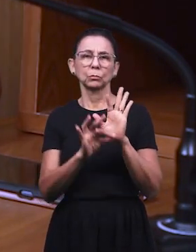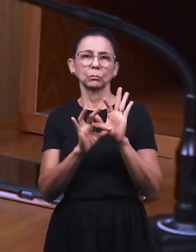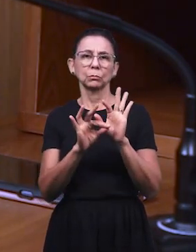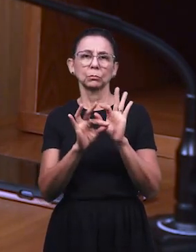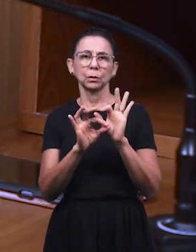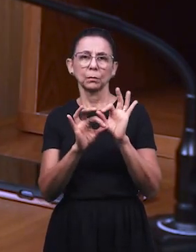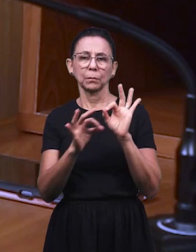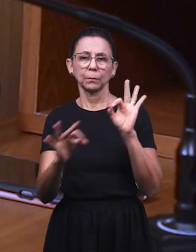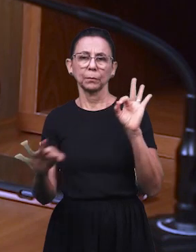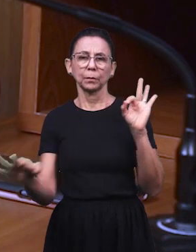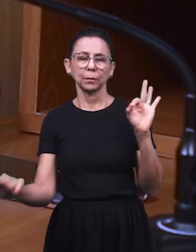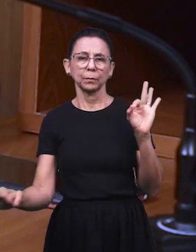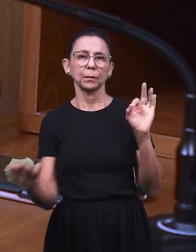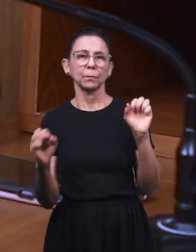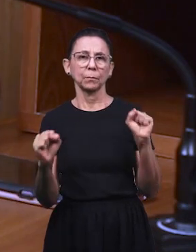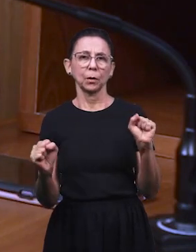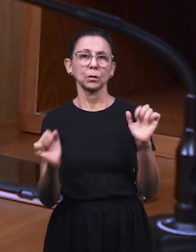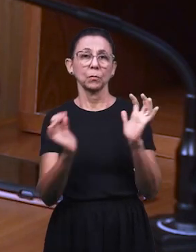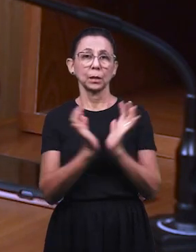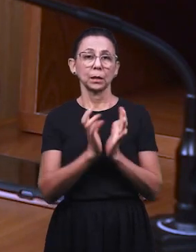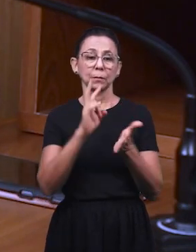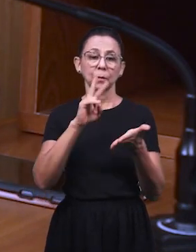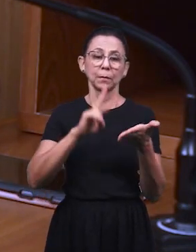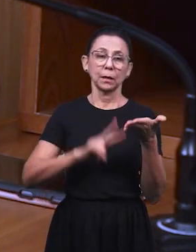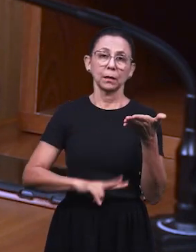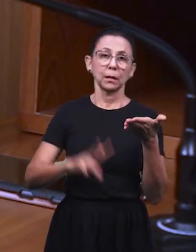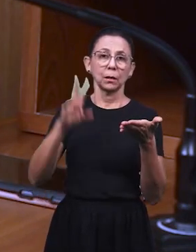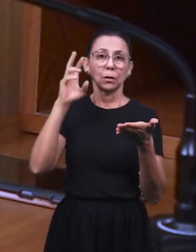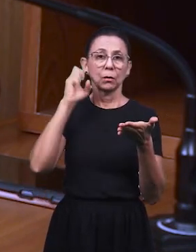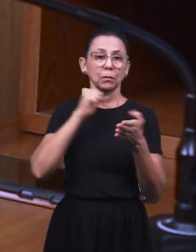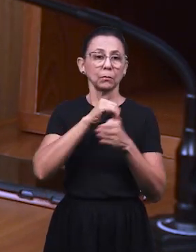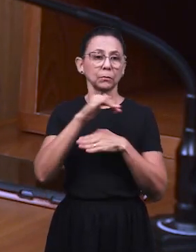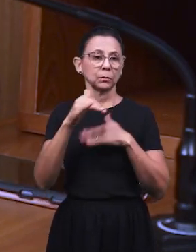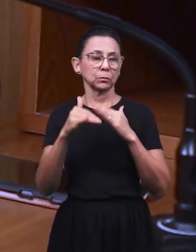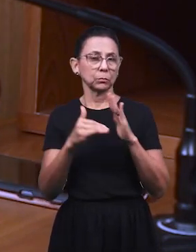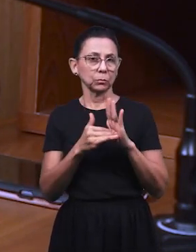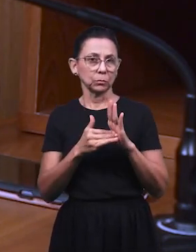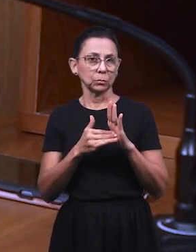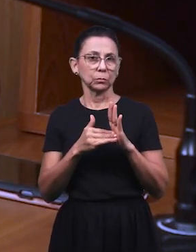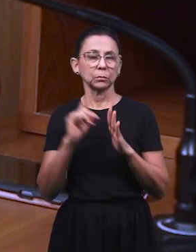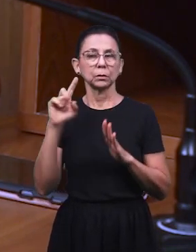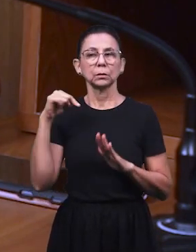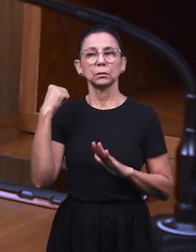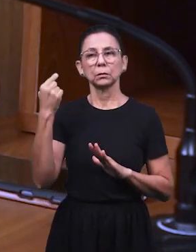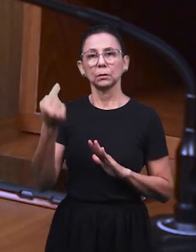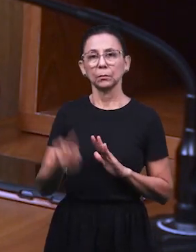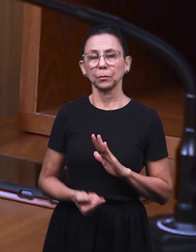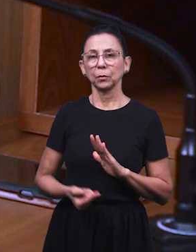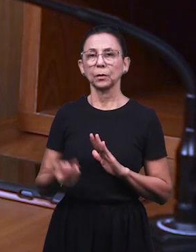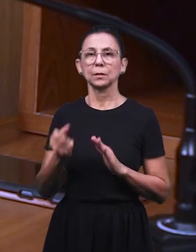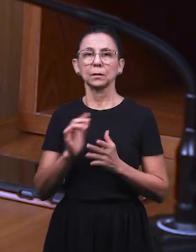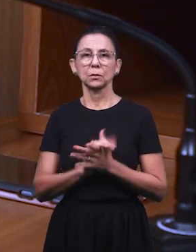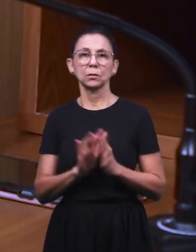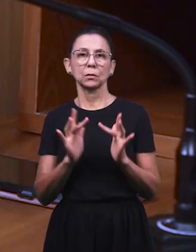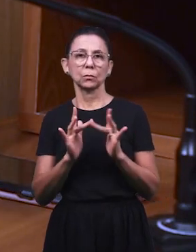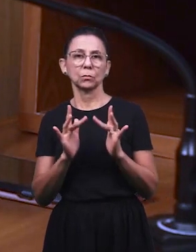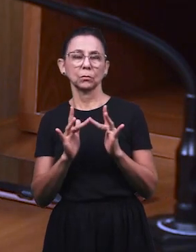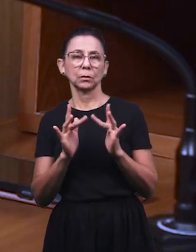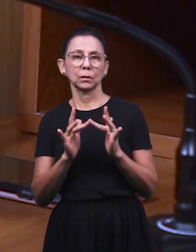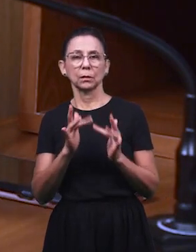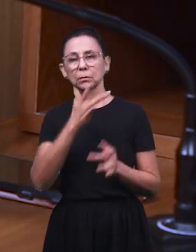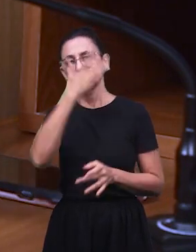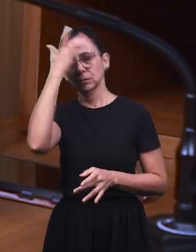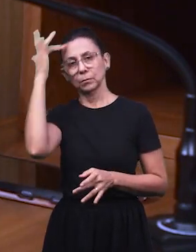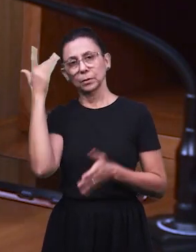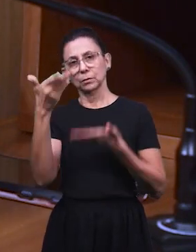A equipe toda está preparada para acompanhar, para ler, para assistir, para ouvir tudo que está escrito ali. E depois a gente entra em